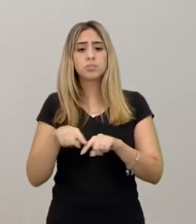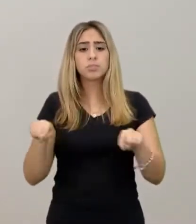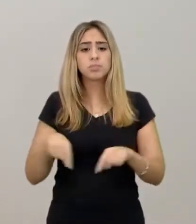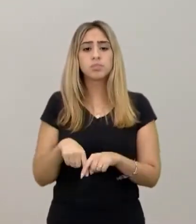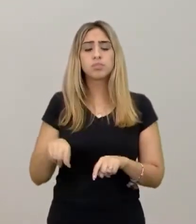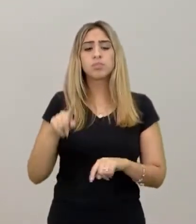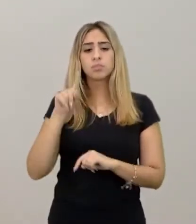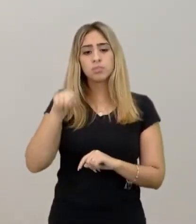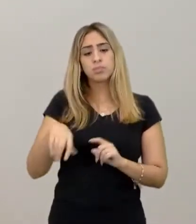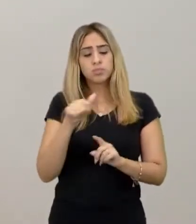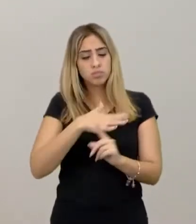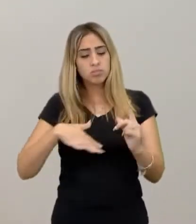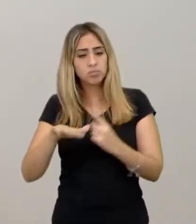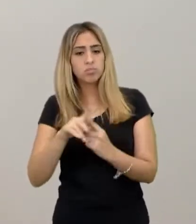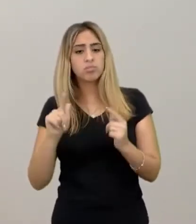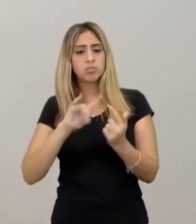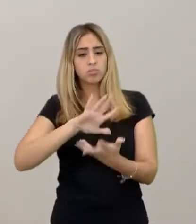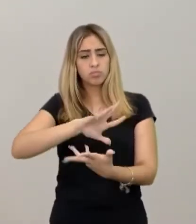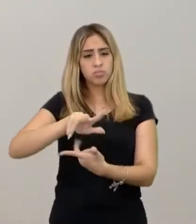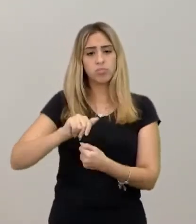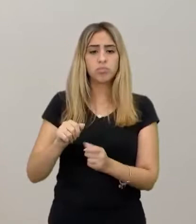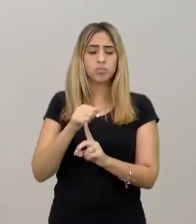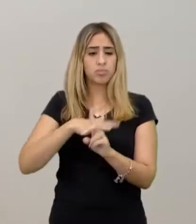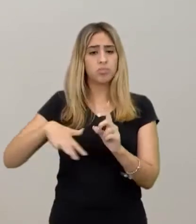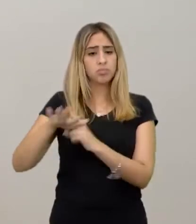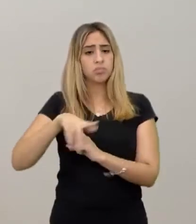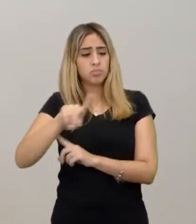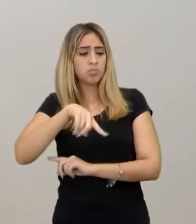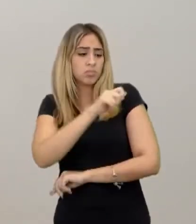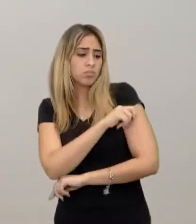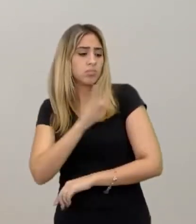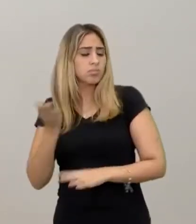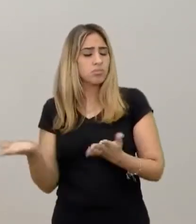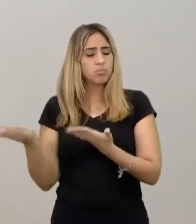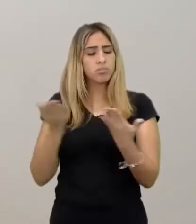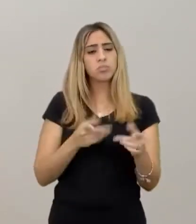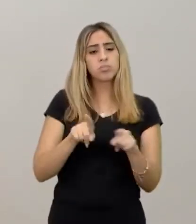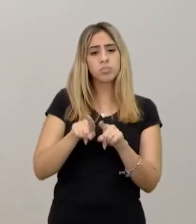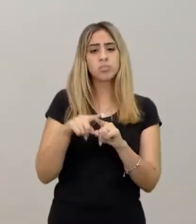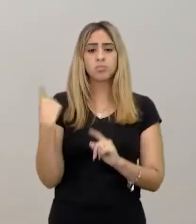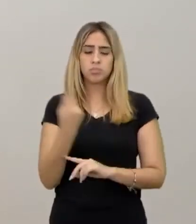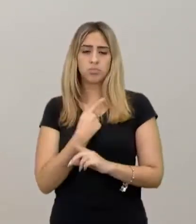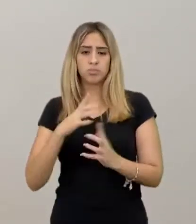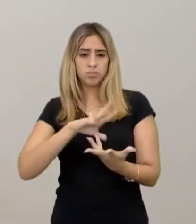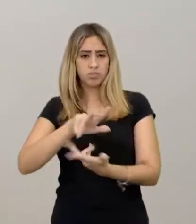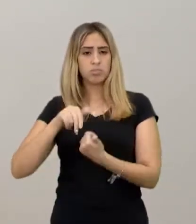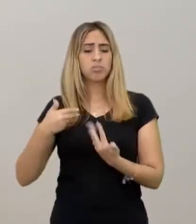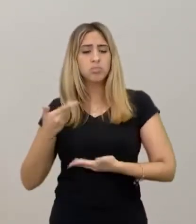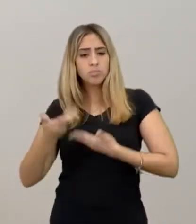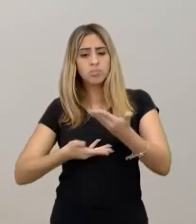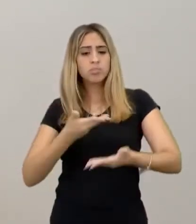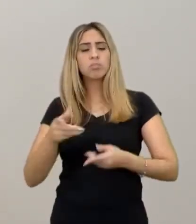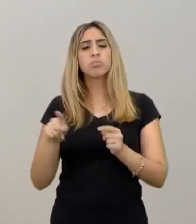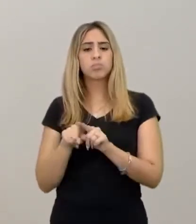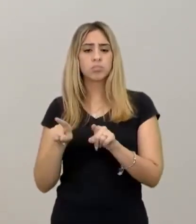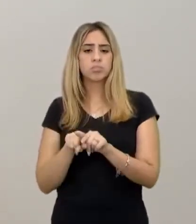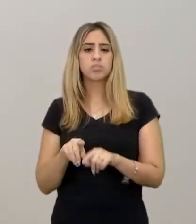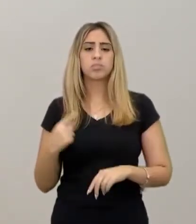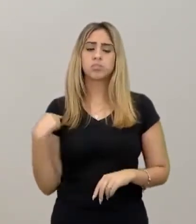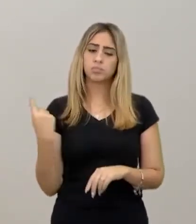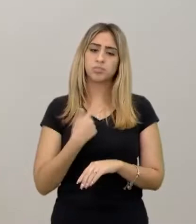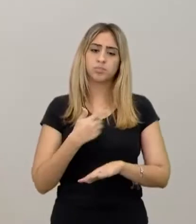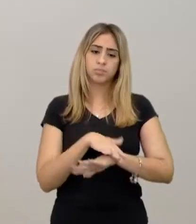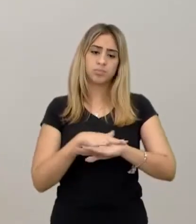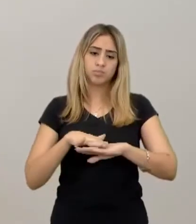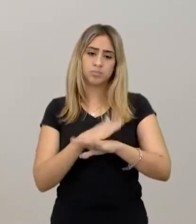que é espaço geográfico e sociedade, para que os alunos tragam também o seu repertório geográfico, ali do espaço geográfico. E aí nós